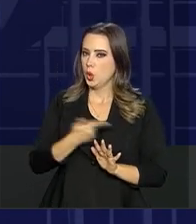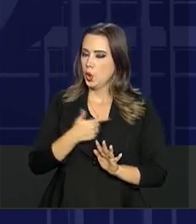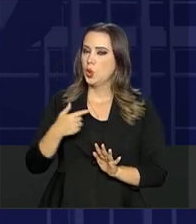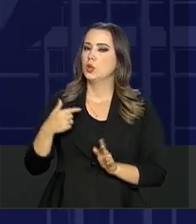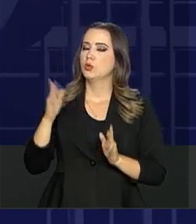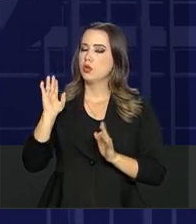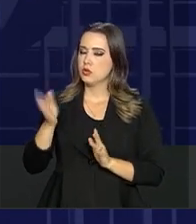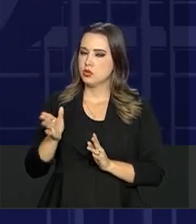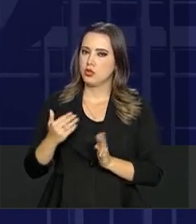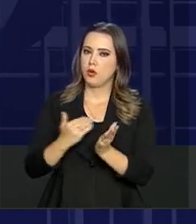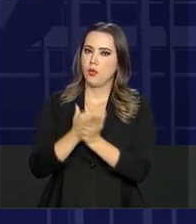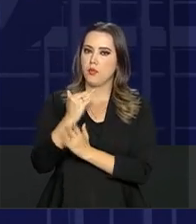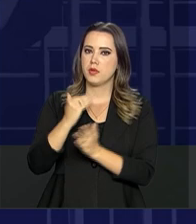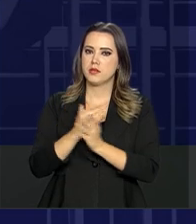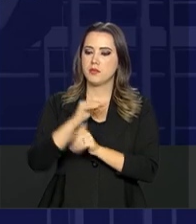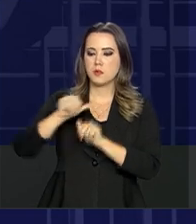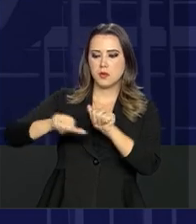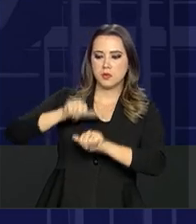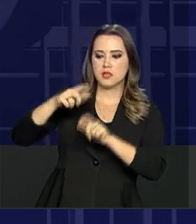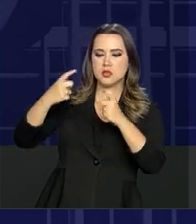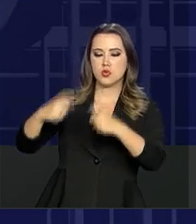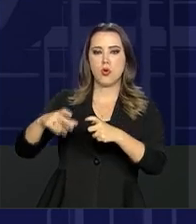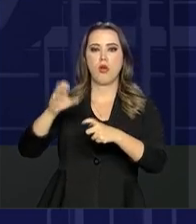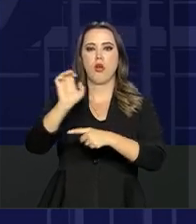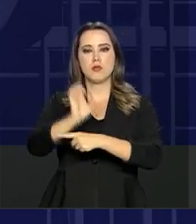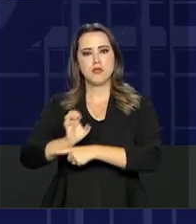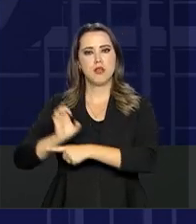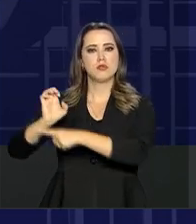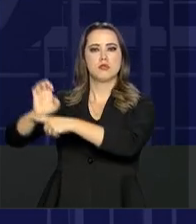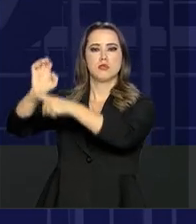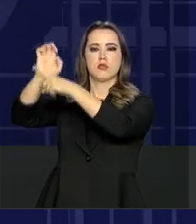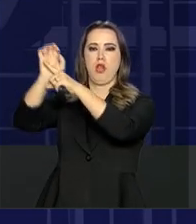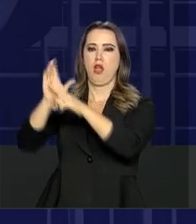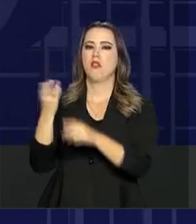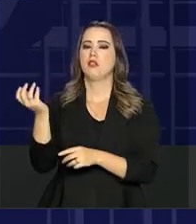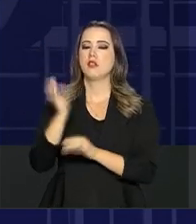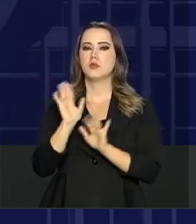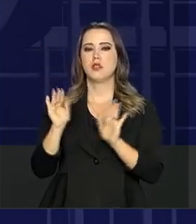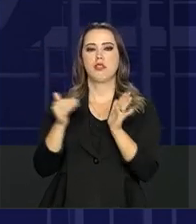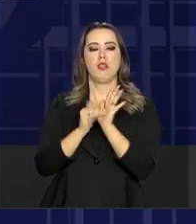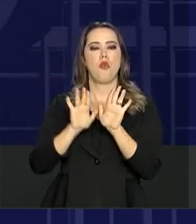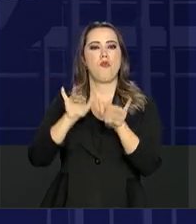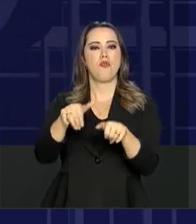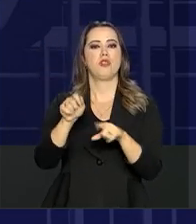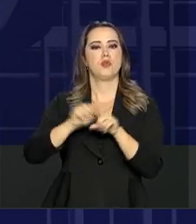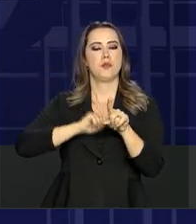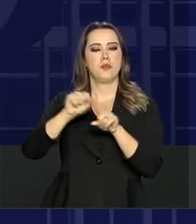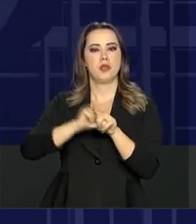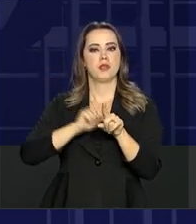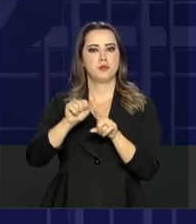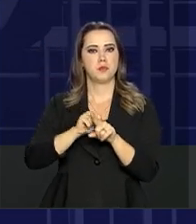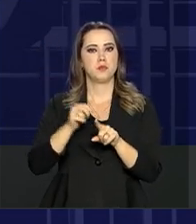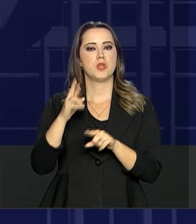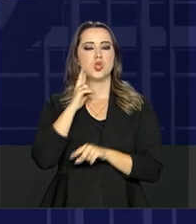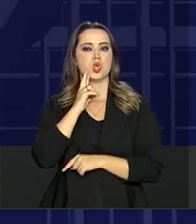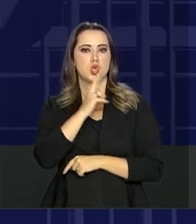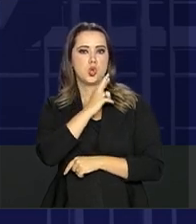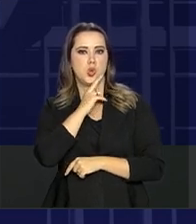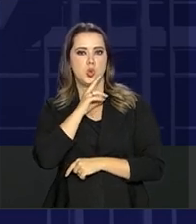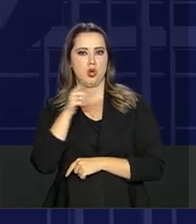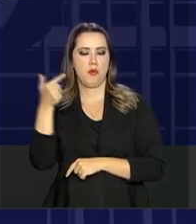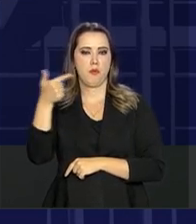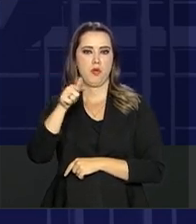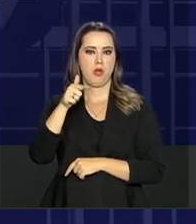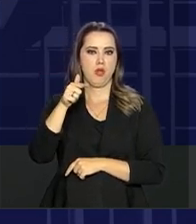interiorização e, com isso, nós teremos, esta é a pretensão, até o final do mês, nós teremos o deslocamento de Roraima